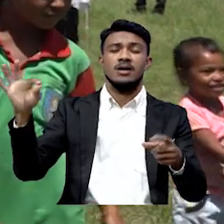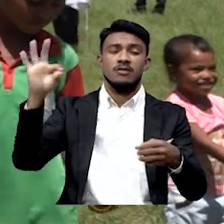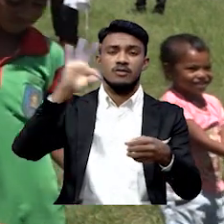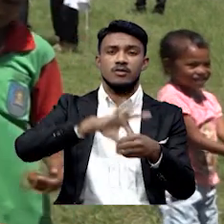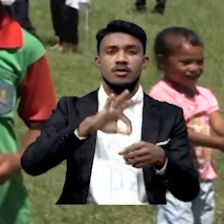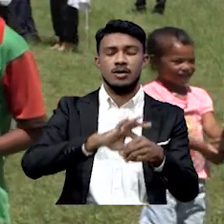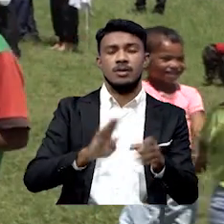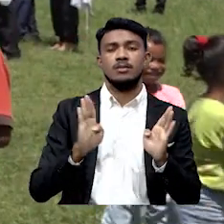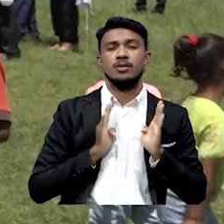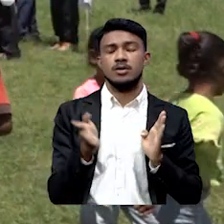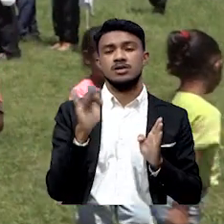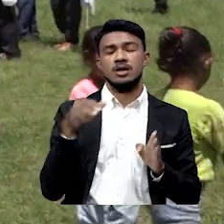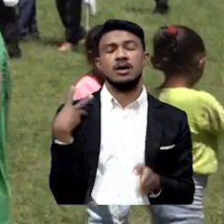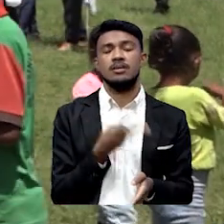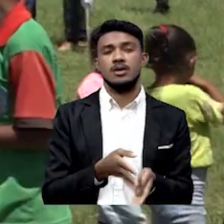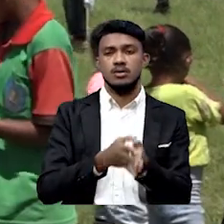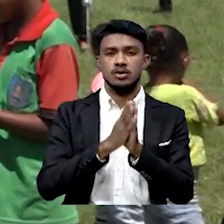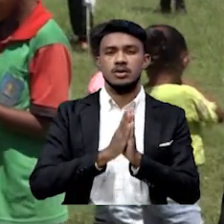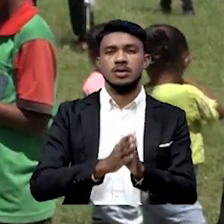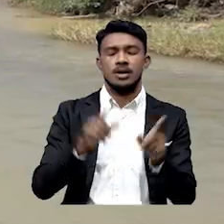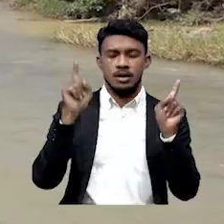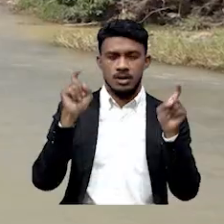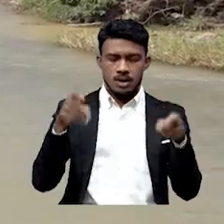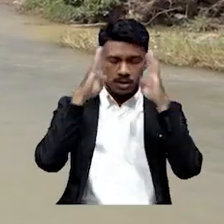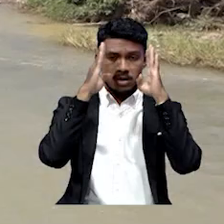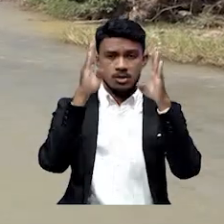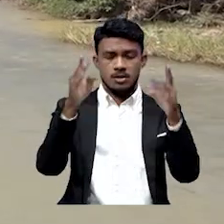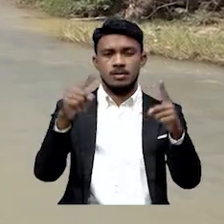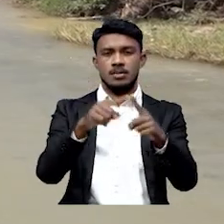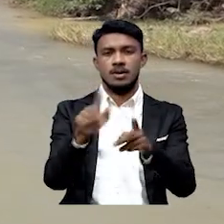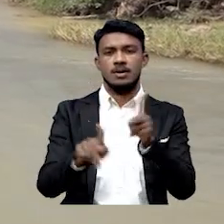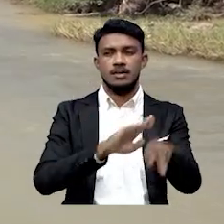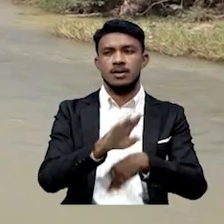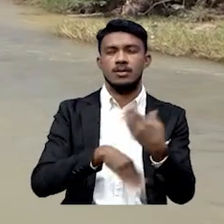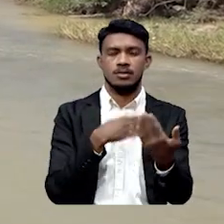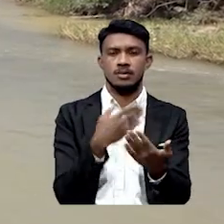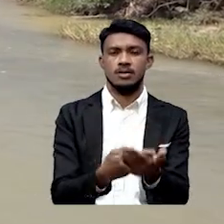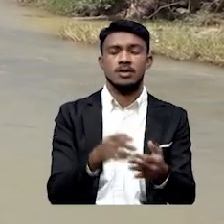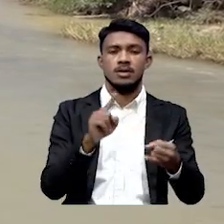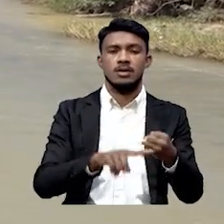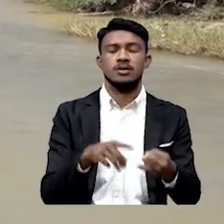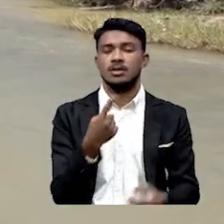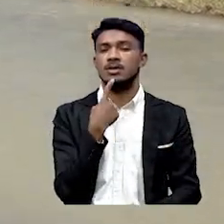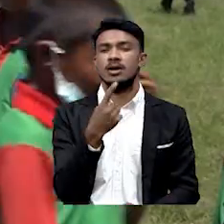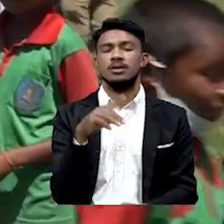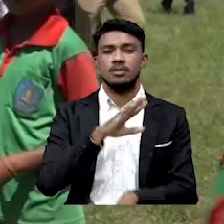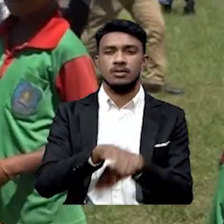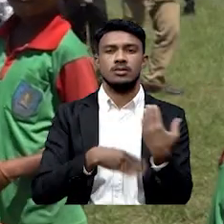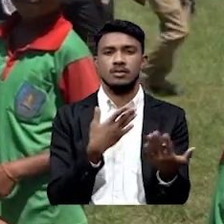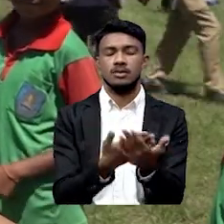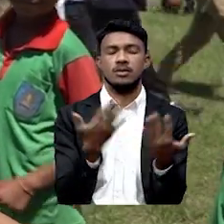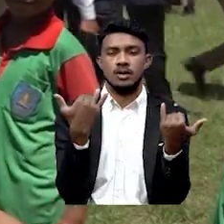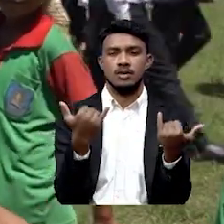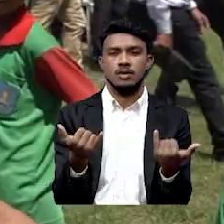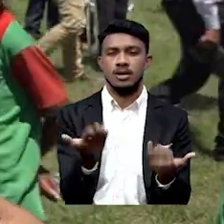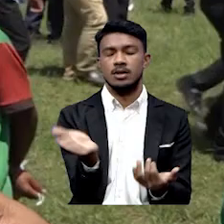a me husu magne tem que tal matam ba povo né ni sacrifício ne be hala e daí co sa tu lehan dei tu boa tu totu horas né e tu